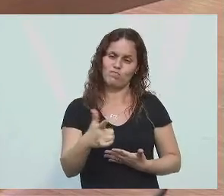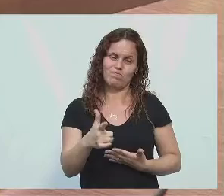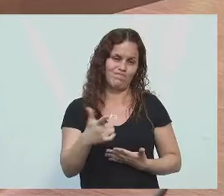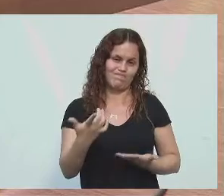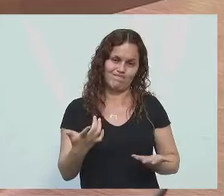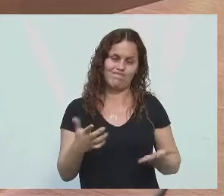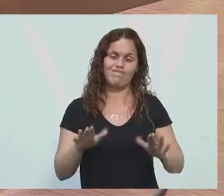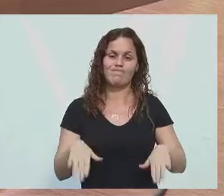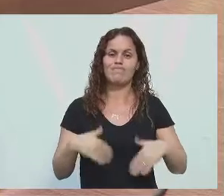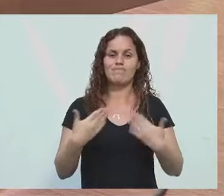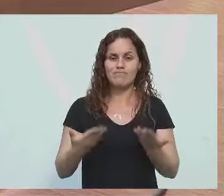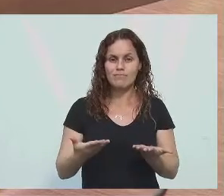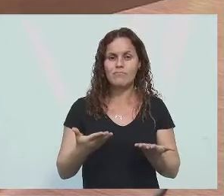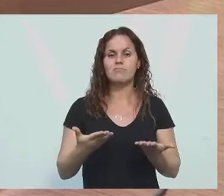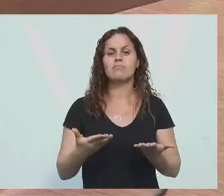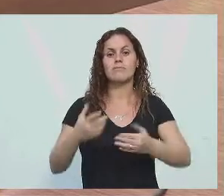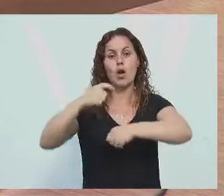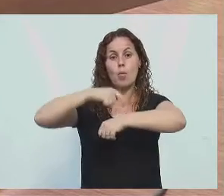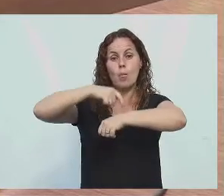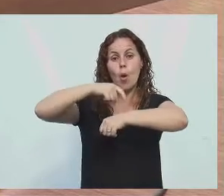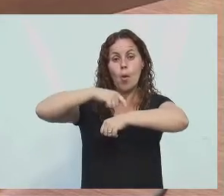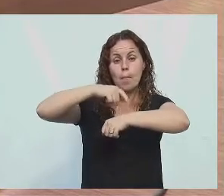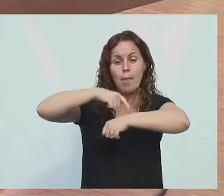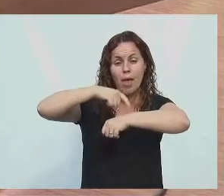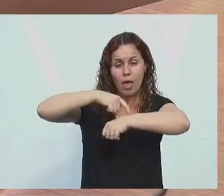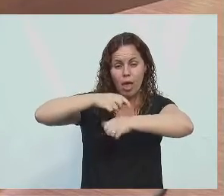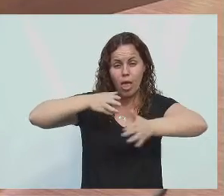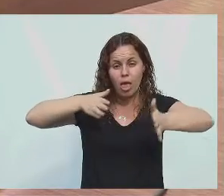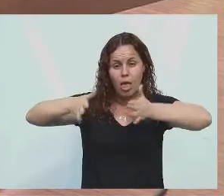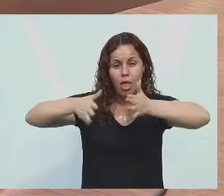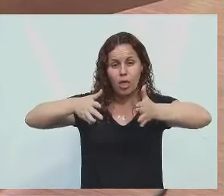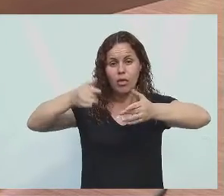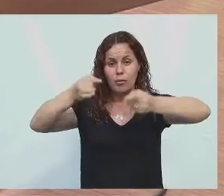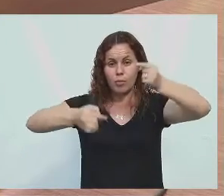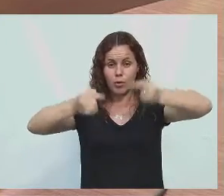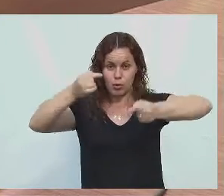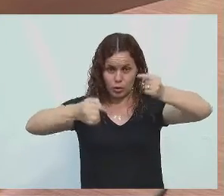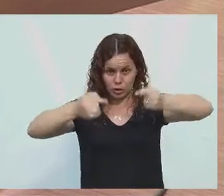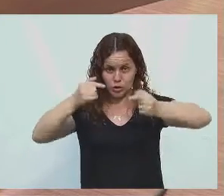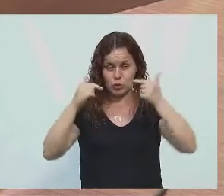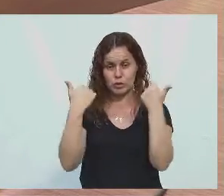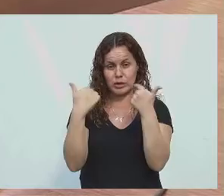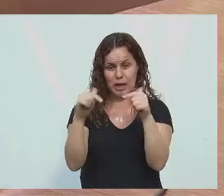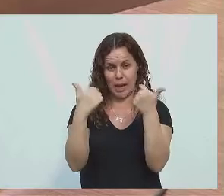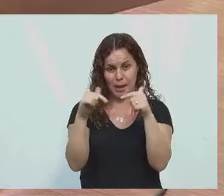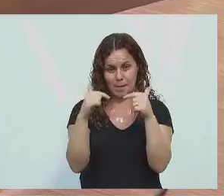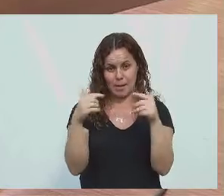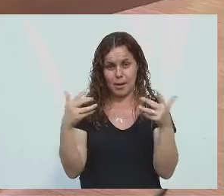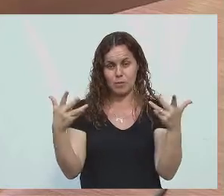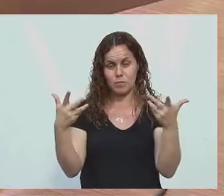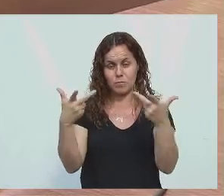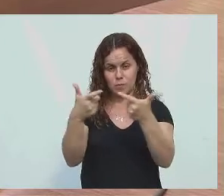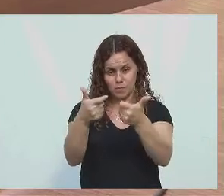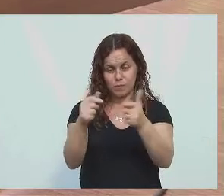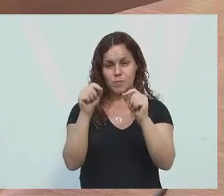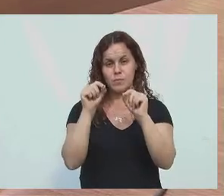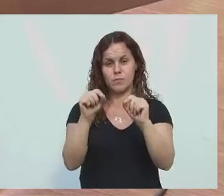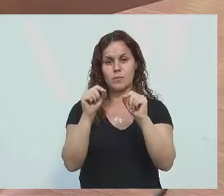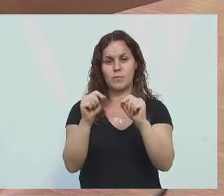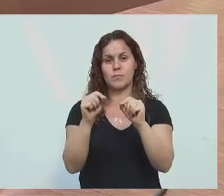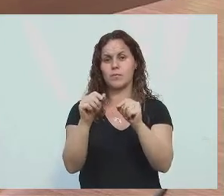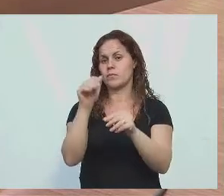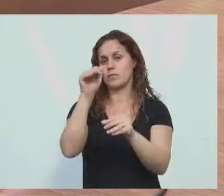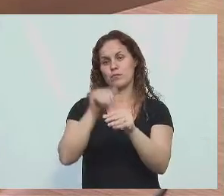se deve a um momento político também da questão do grande trabalho feito e não